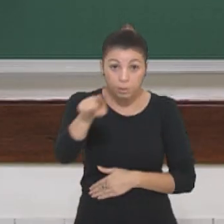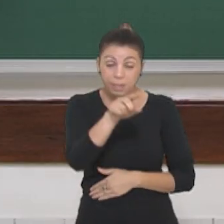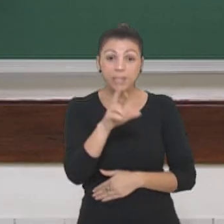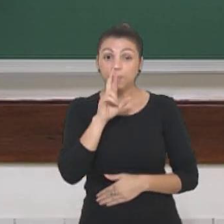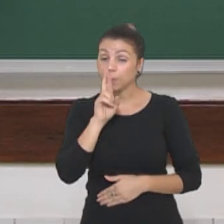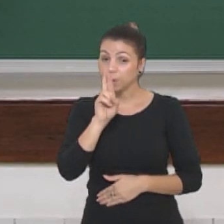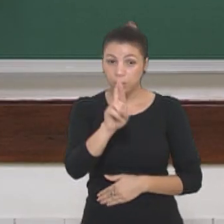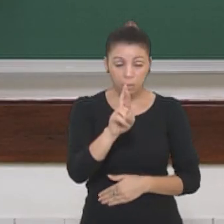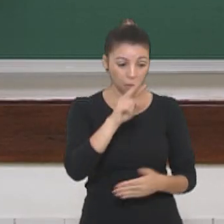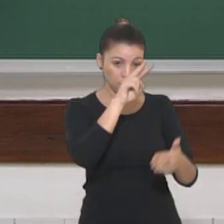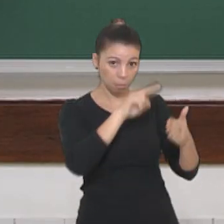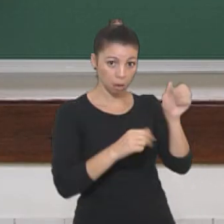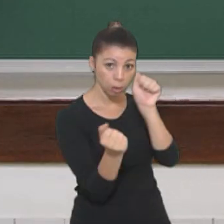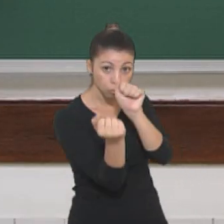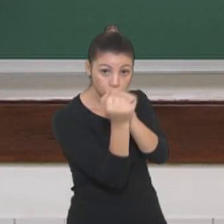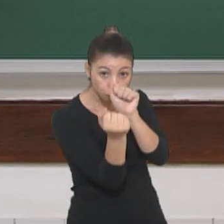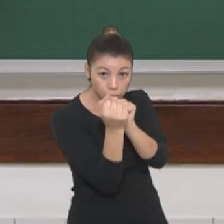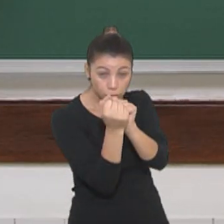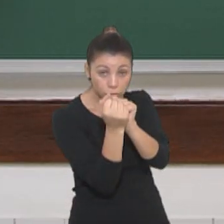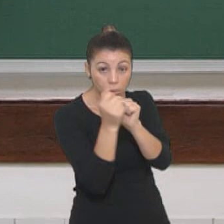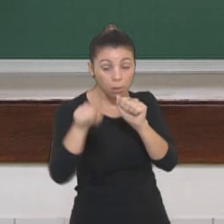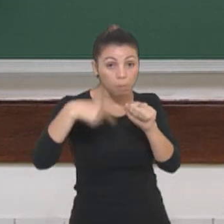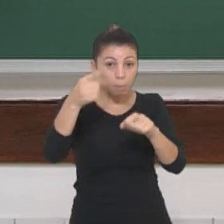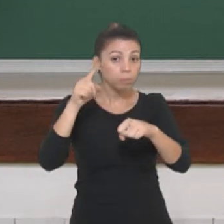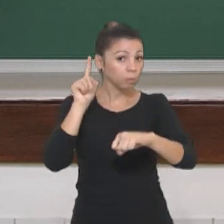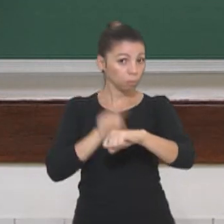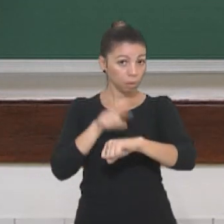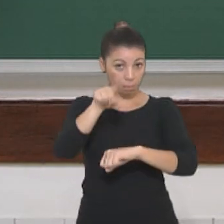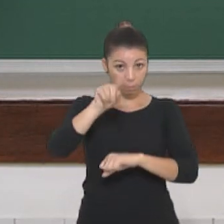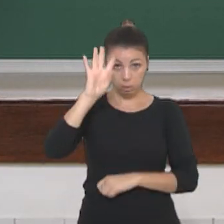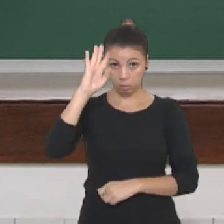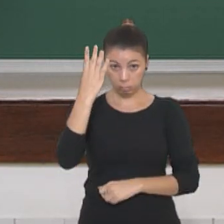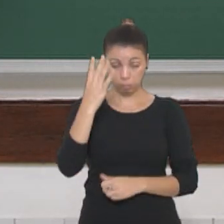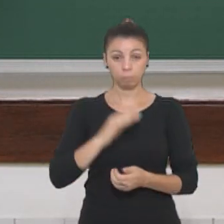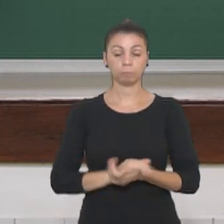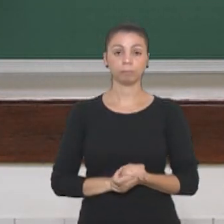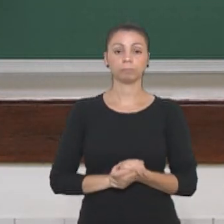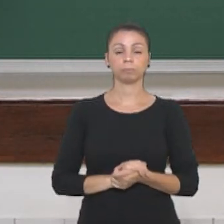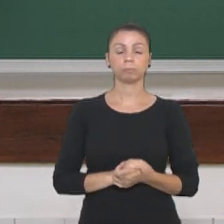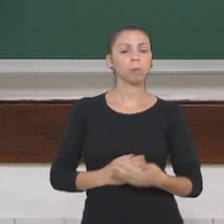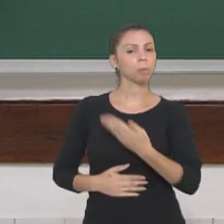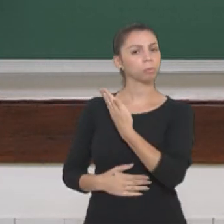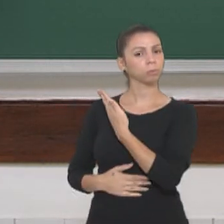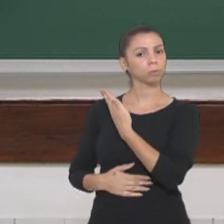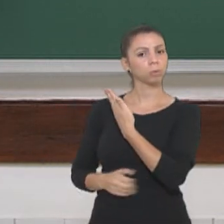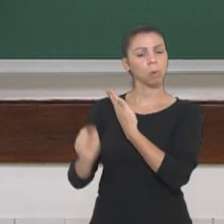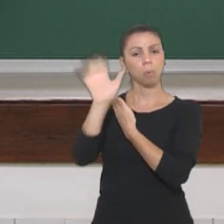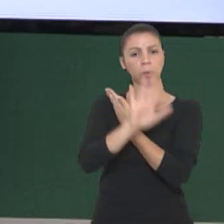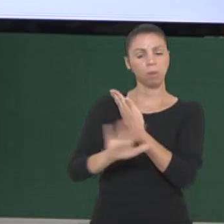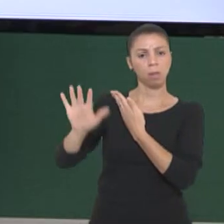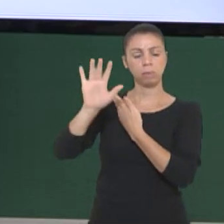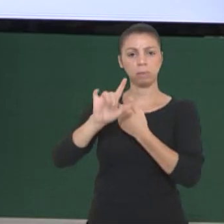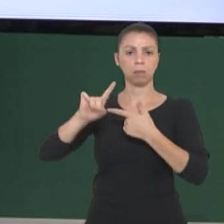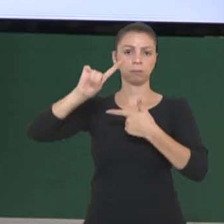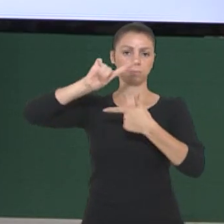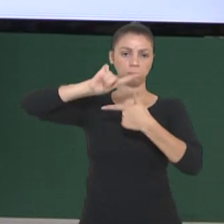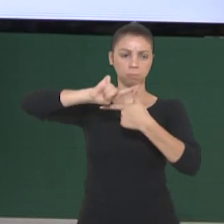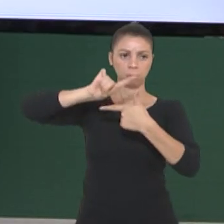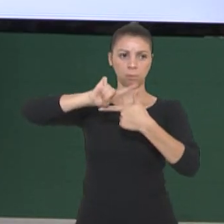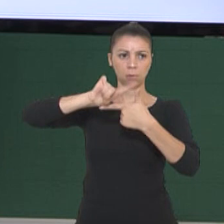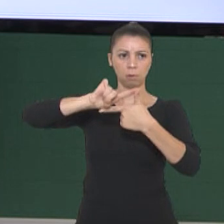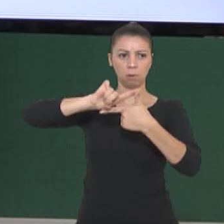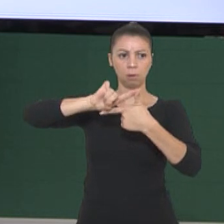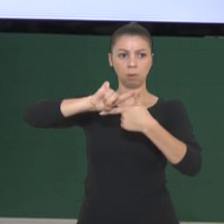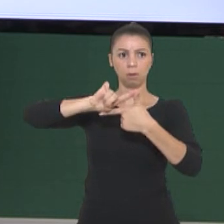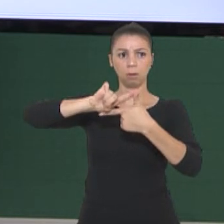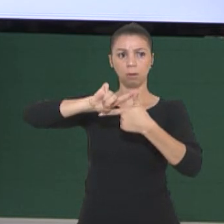vamos ler e eu vou dar um tempo para vocês resolverem. Conforme o desenho do triângulo, podemos dizer que o triângulo